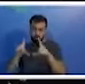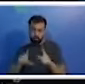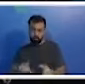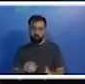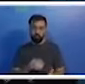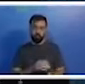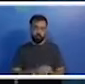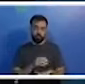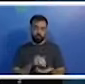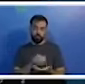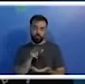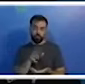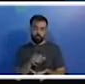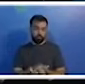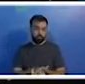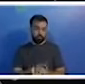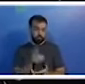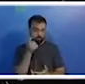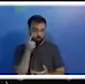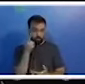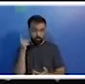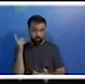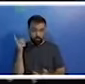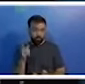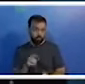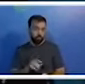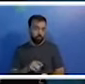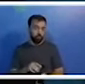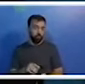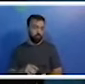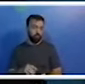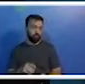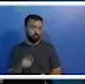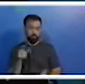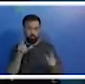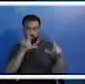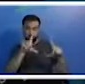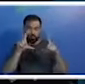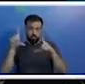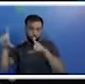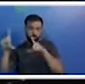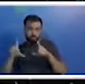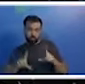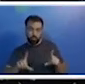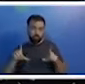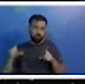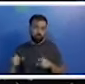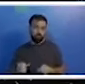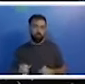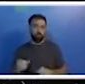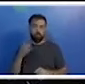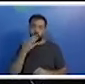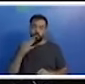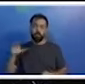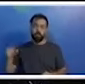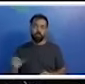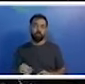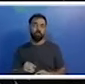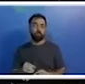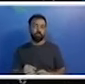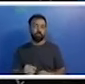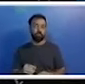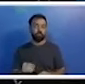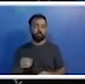comunicando observem aqui na tela e na sua apostila essas imagens de crianças O Que Será que elas estão